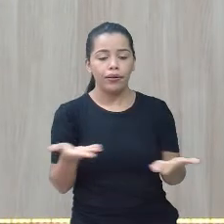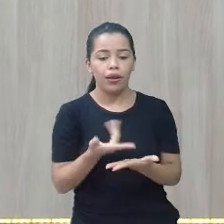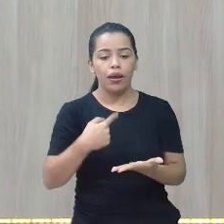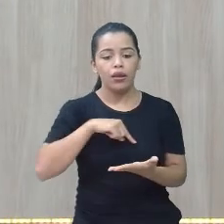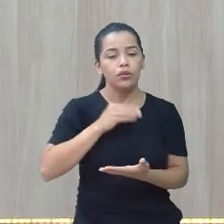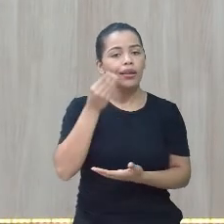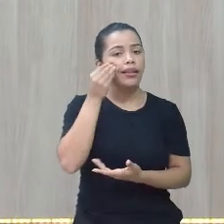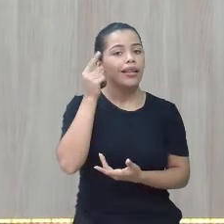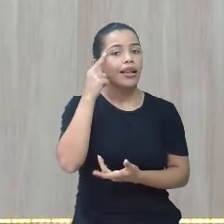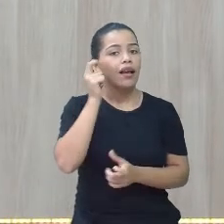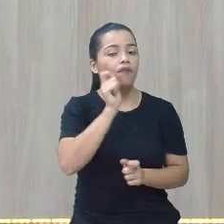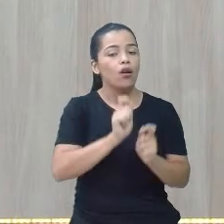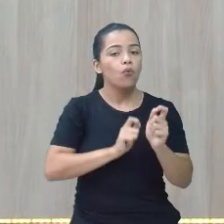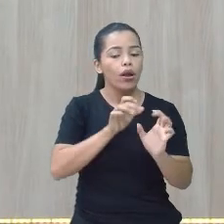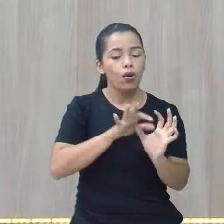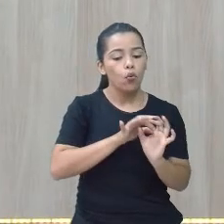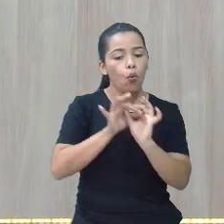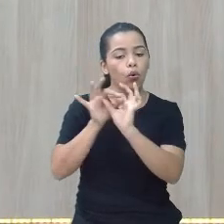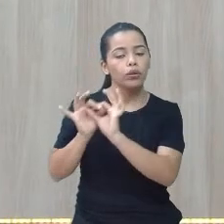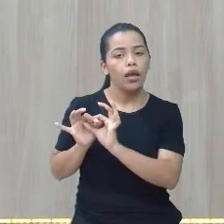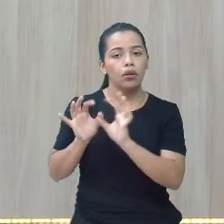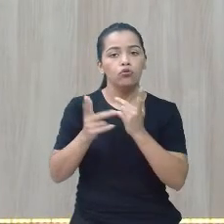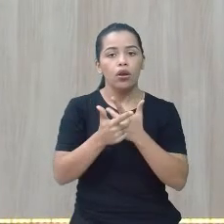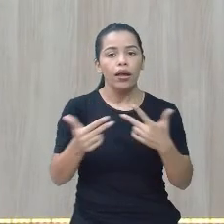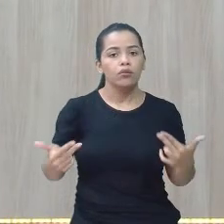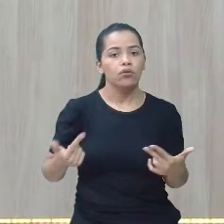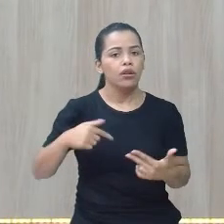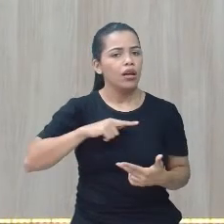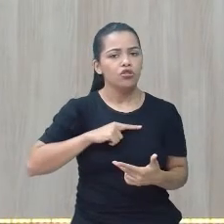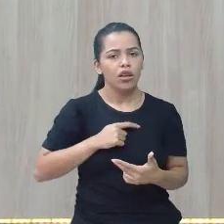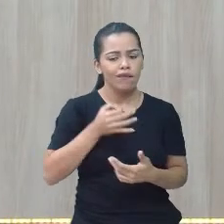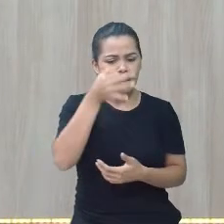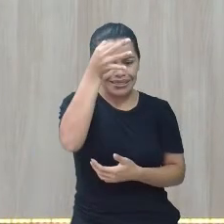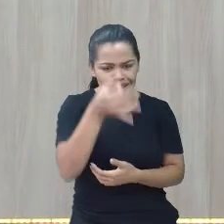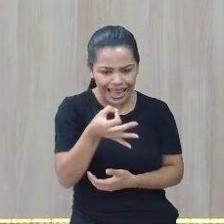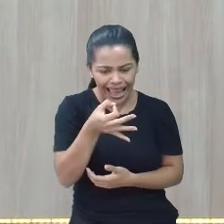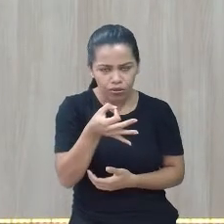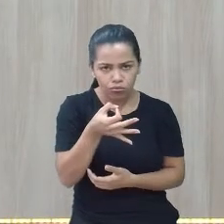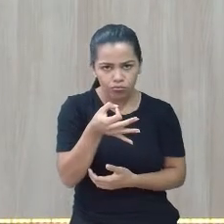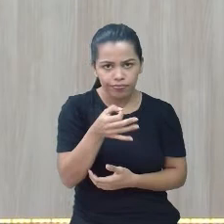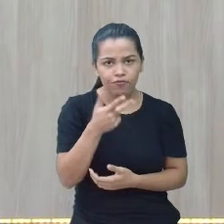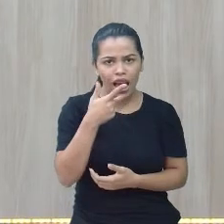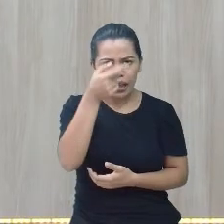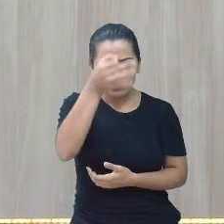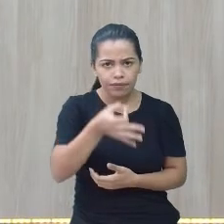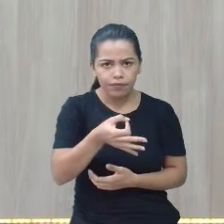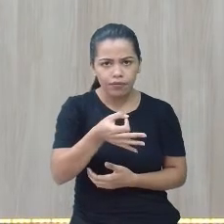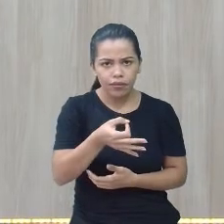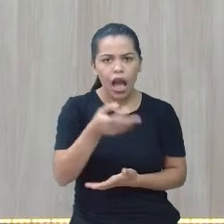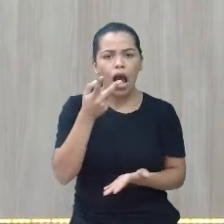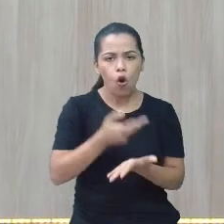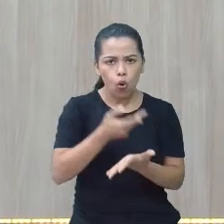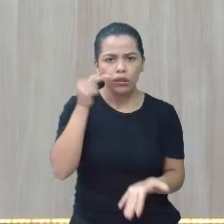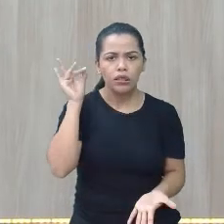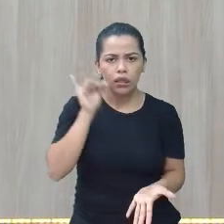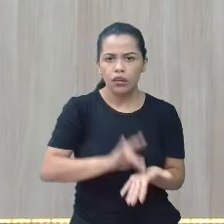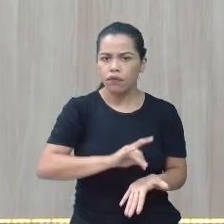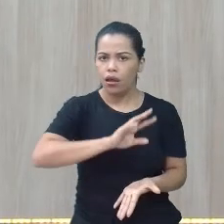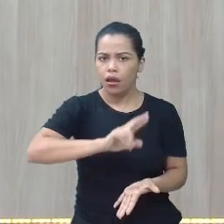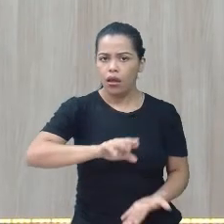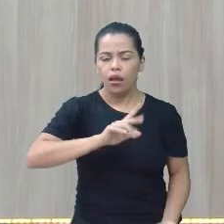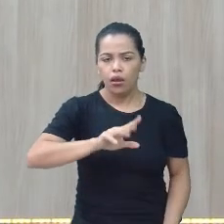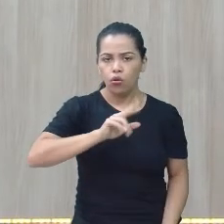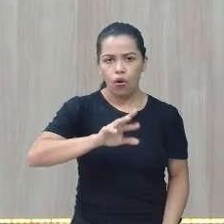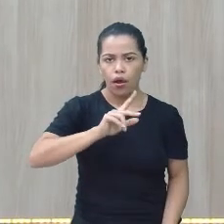num universo, num contexto, onde as coisas a gente não vai afirmar, né? Ou seja, a gente apenas vai conseguir descrever se